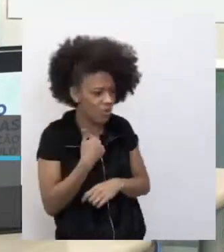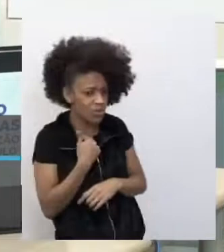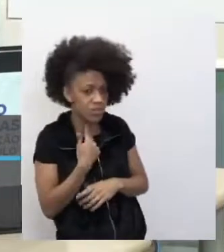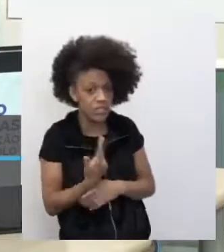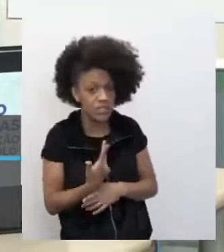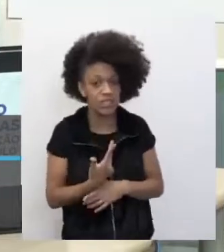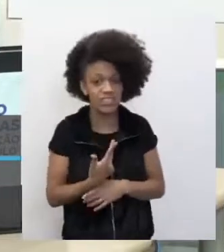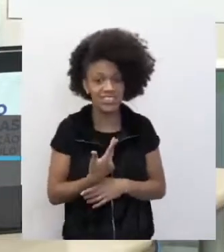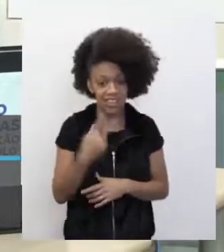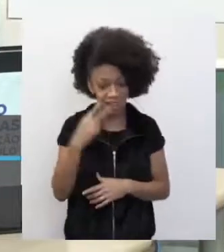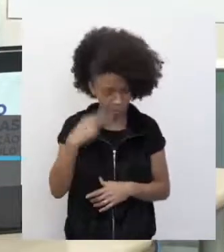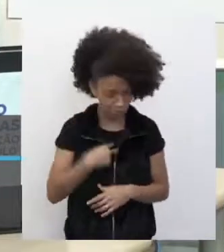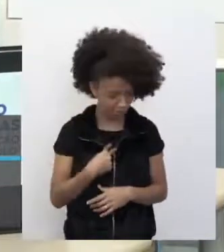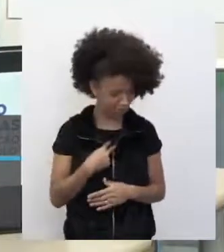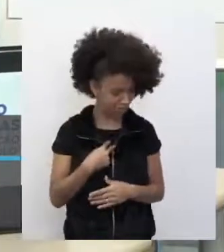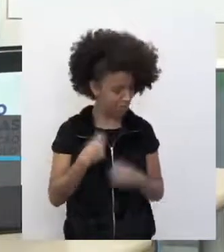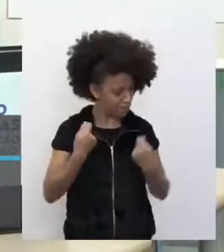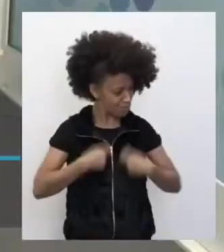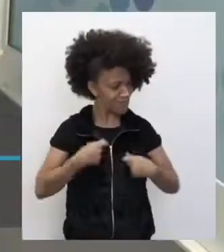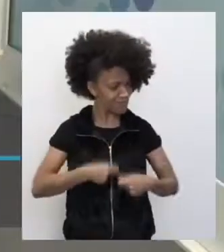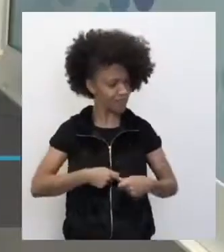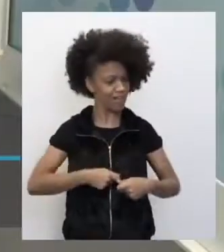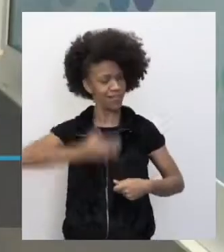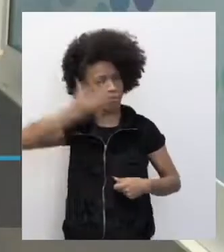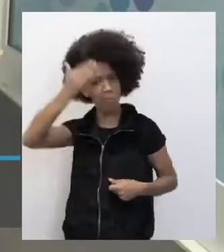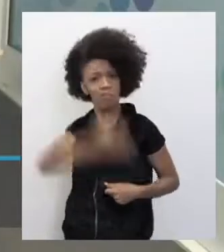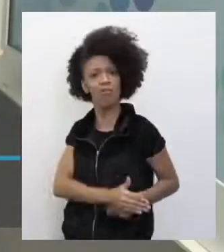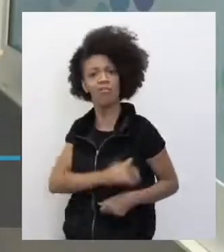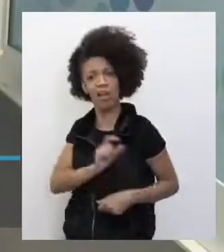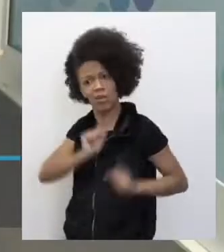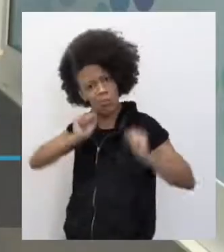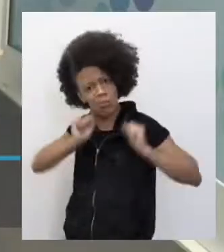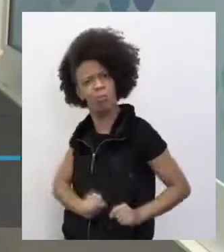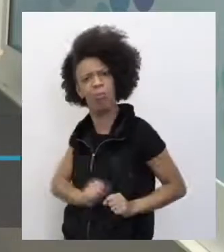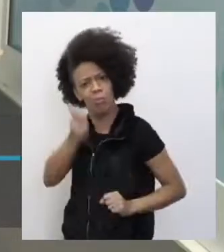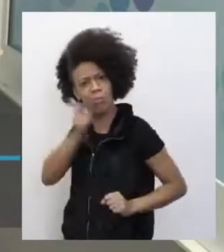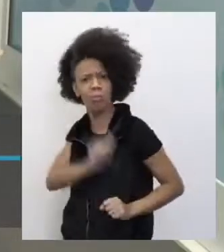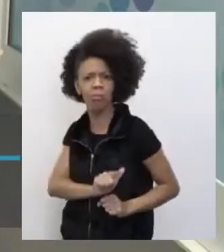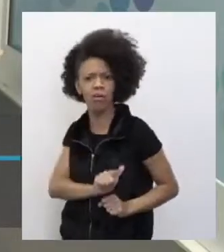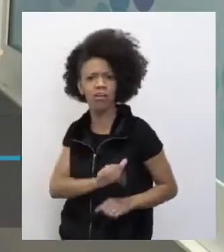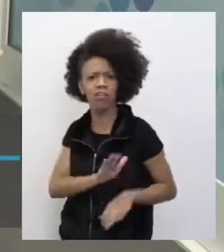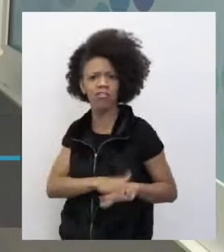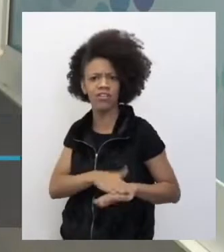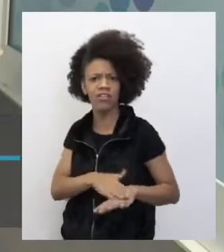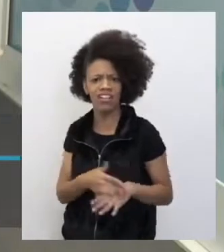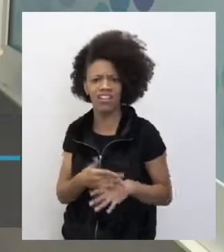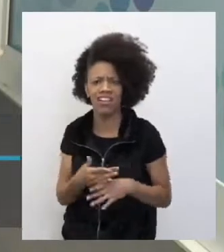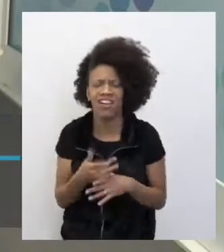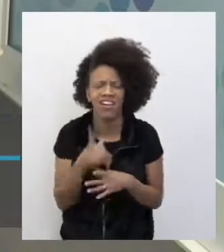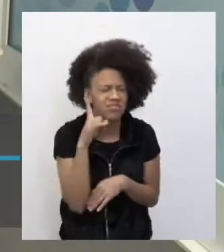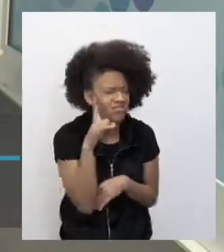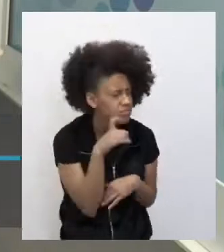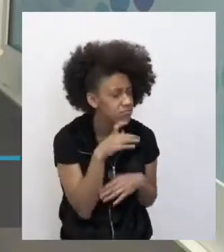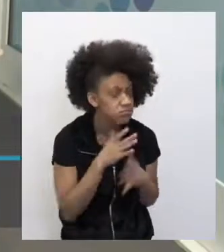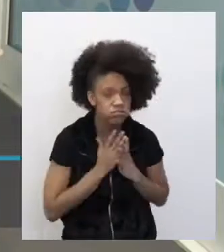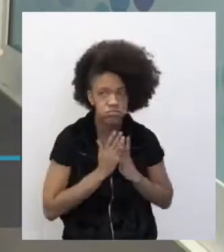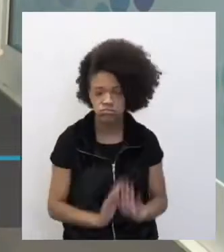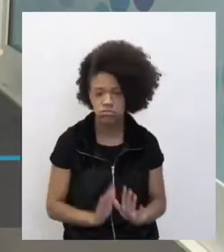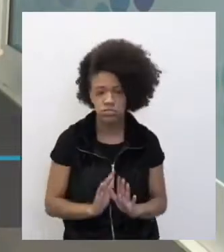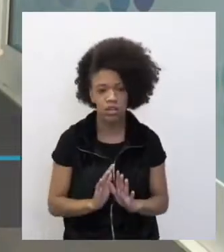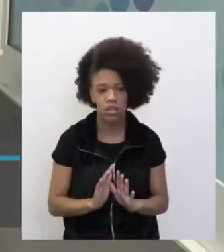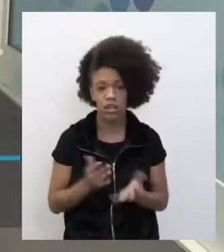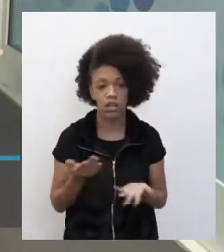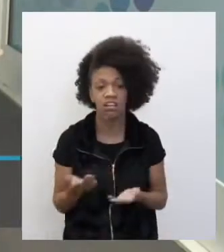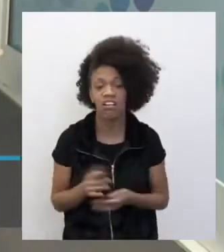me vi o tempo inteiro precisando provar o que eu podia fazer, Ed. Era terrível, e assim, coitada, era o que eu mais